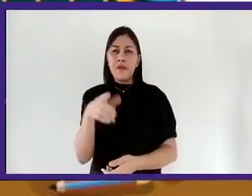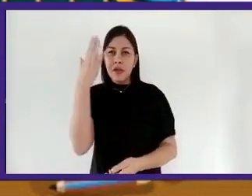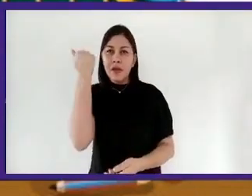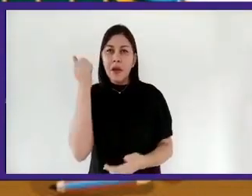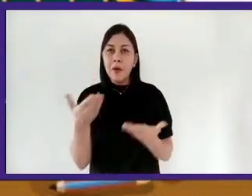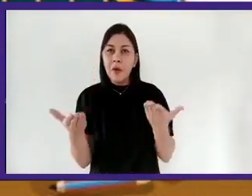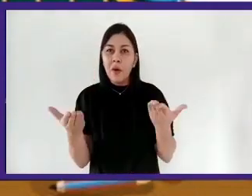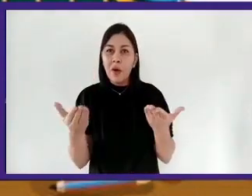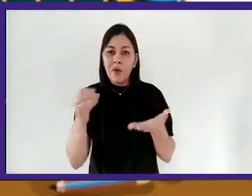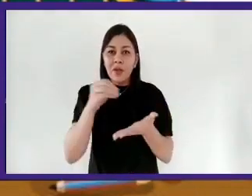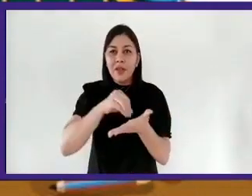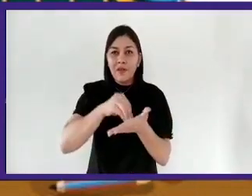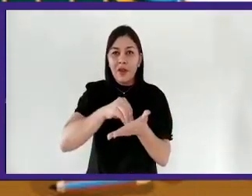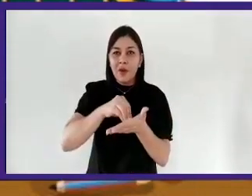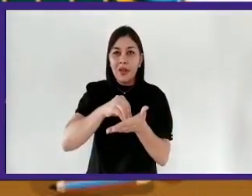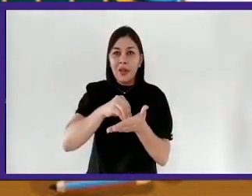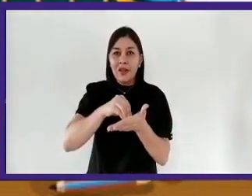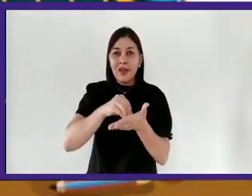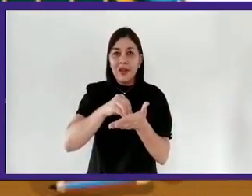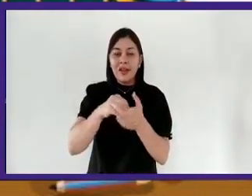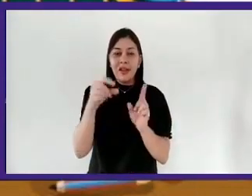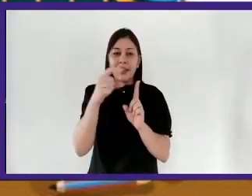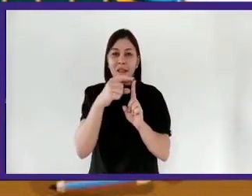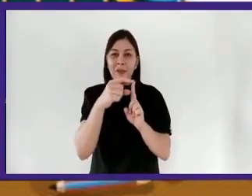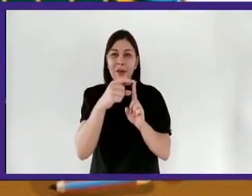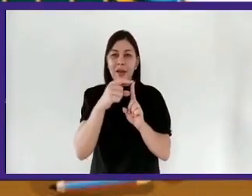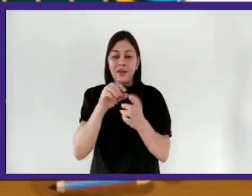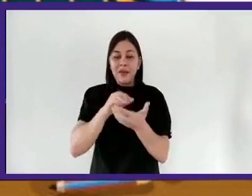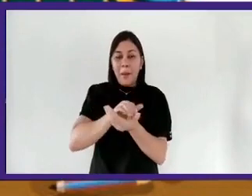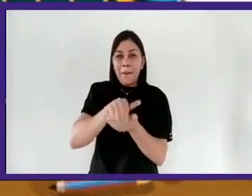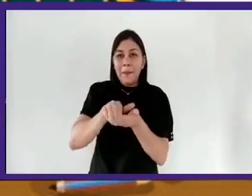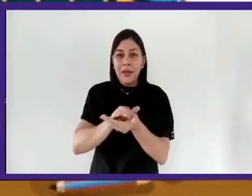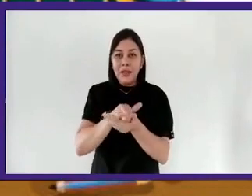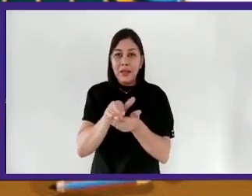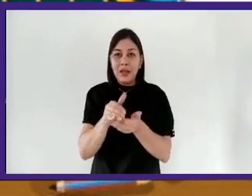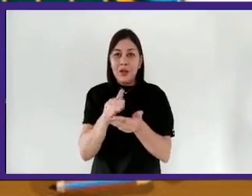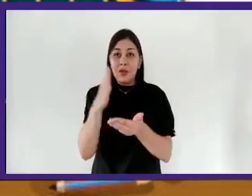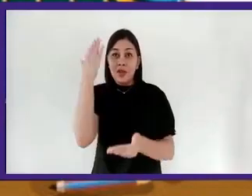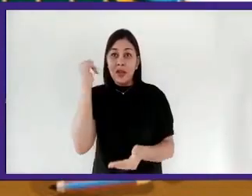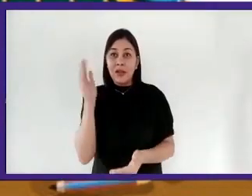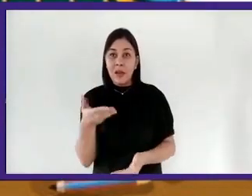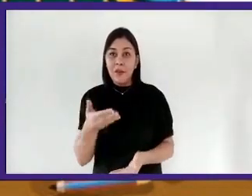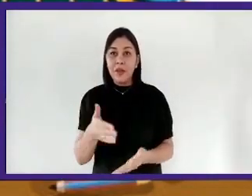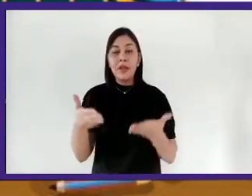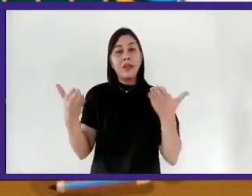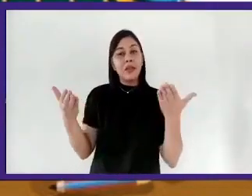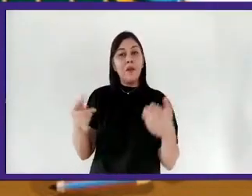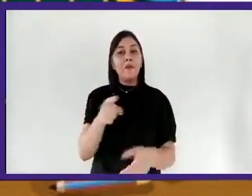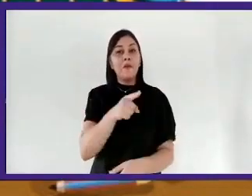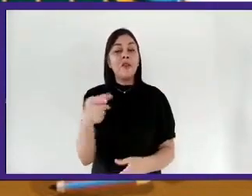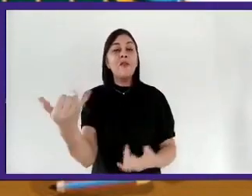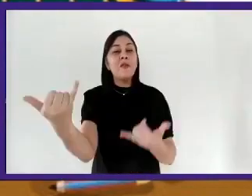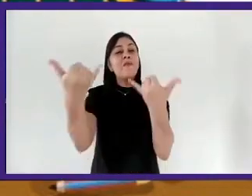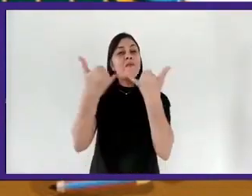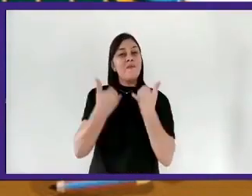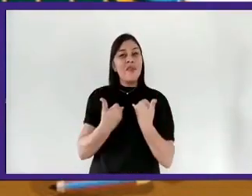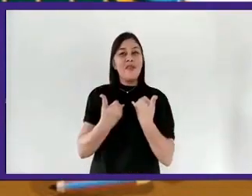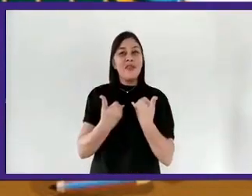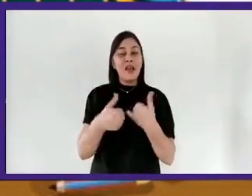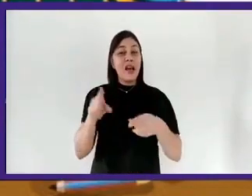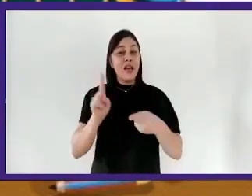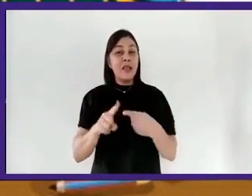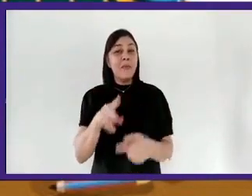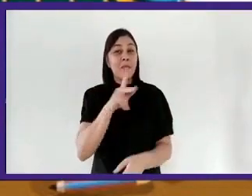sabem qual é a vogal que está faltando aqui na palavra brigadeiro? Já? Então vocês vão me contar e contar